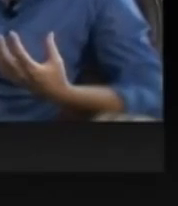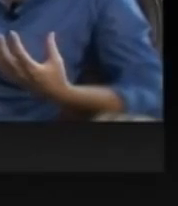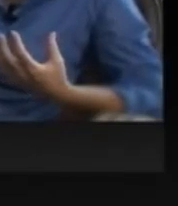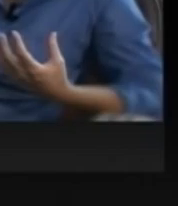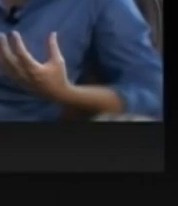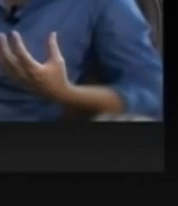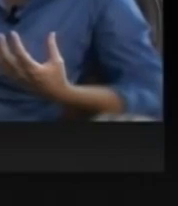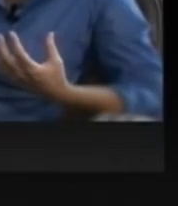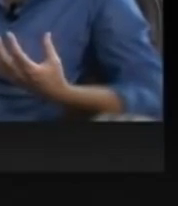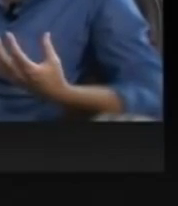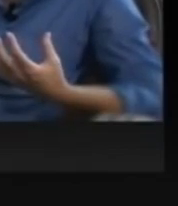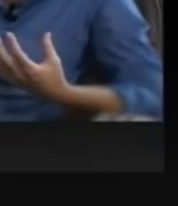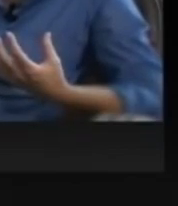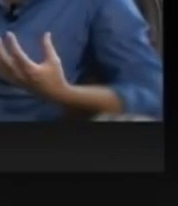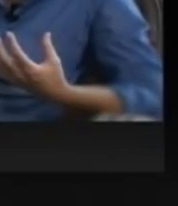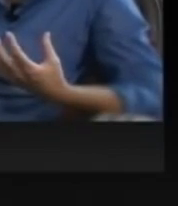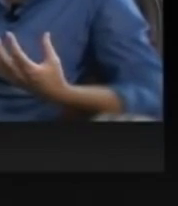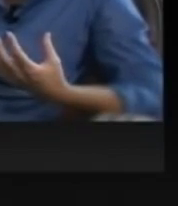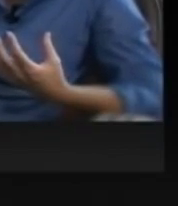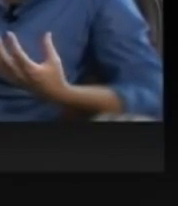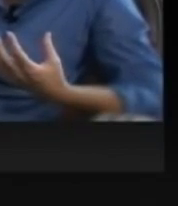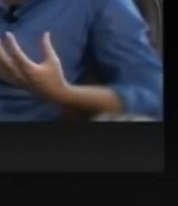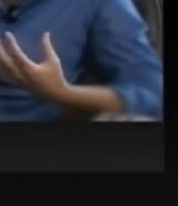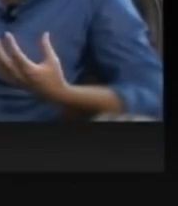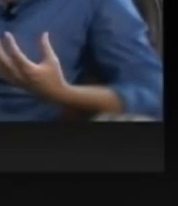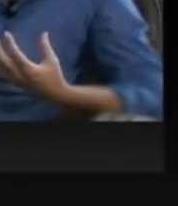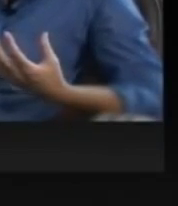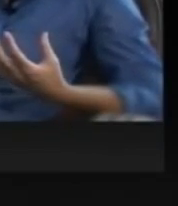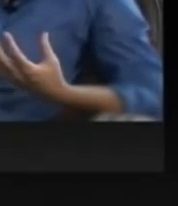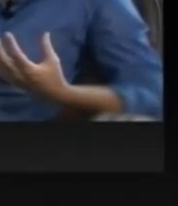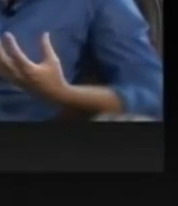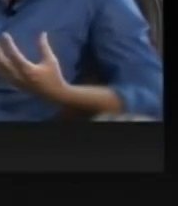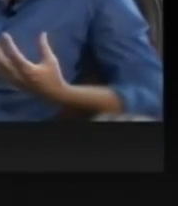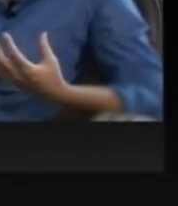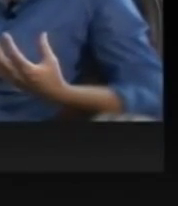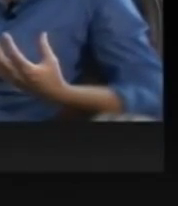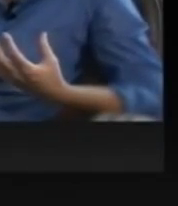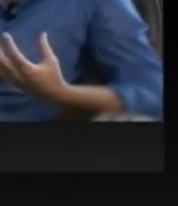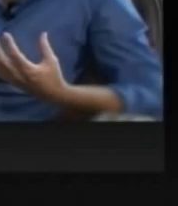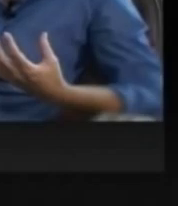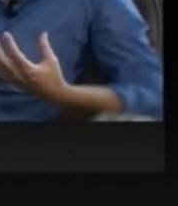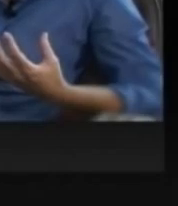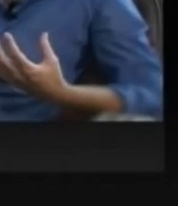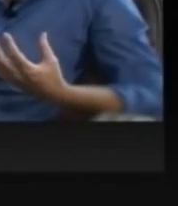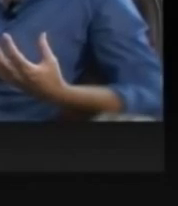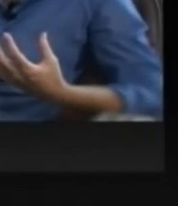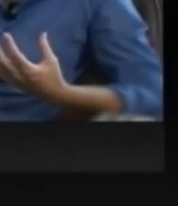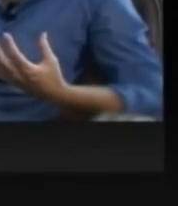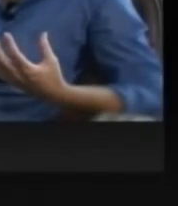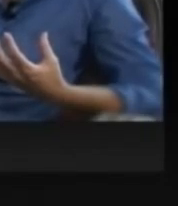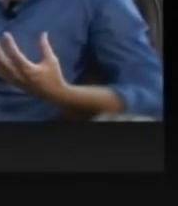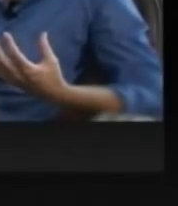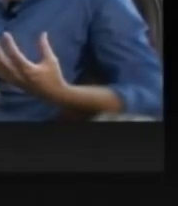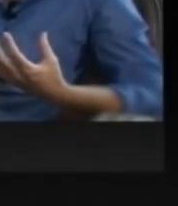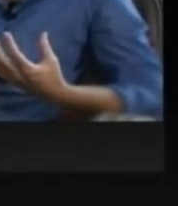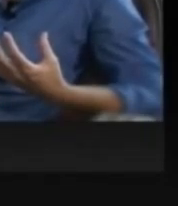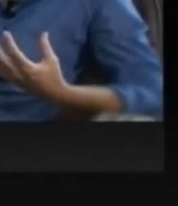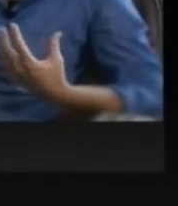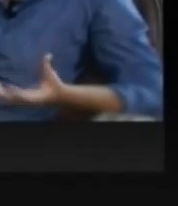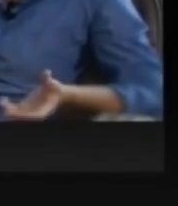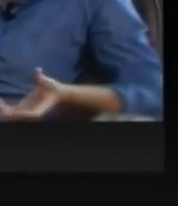um gerador do conhecimento, você necessariamente inova, tá? Você cria,